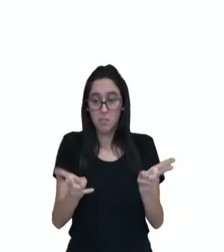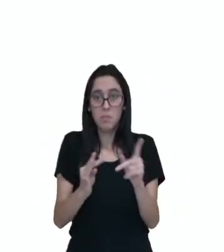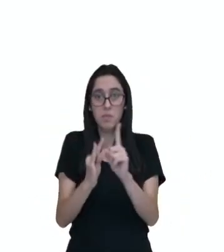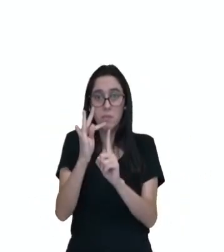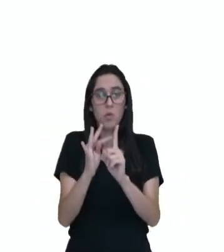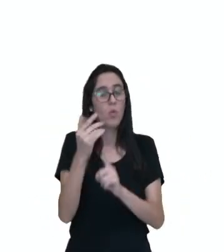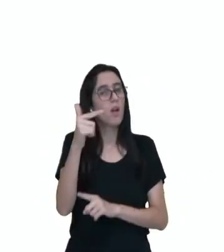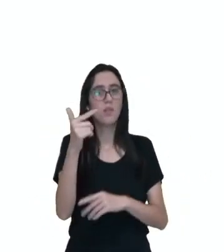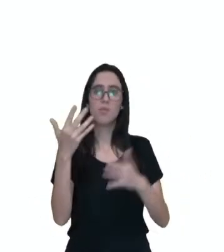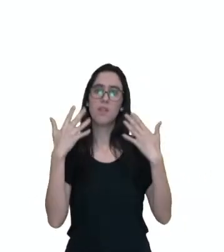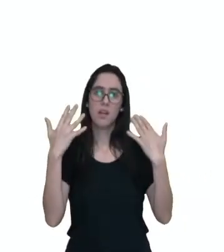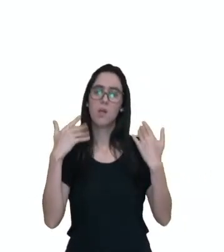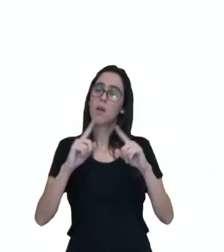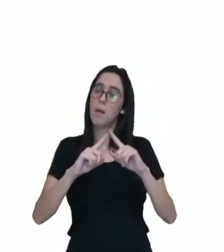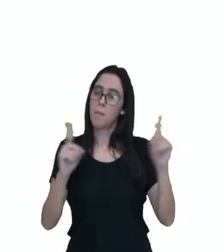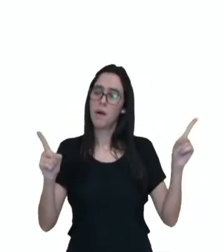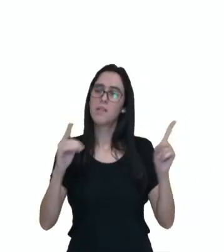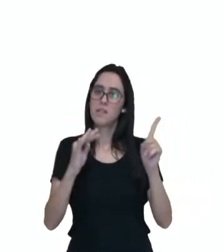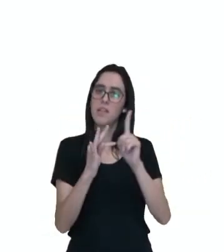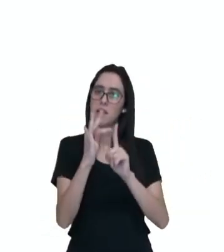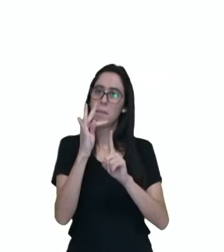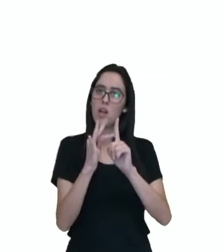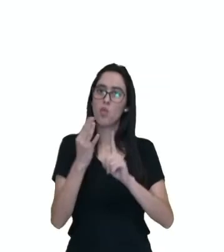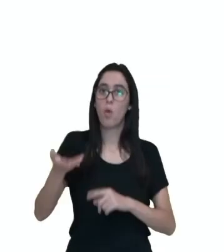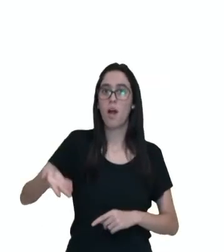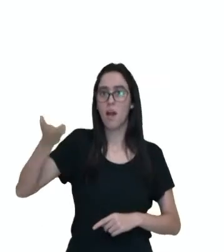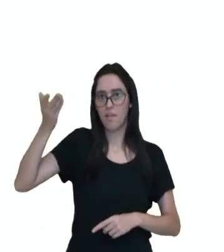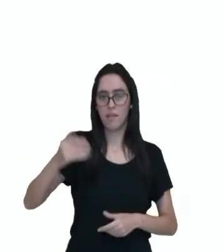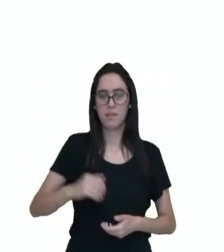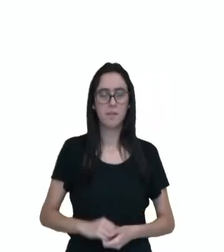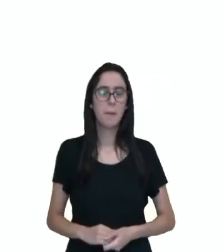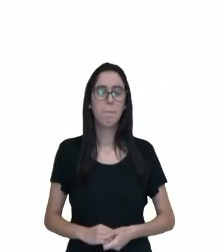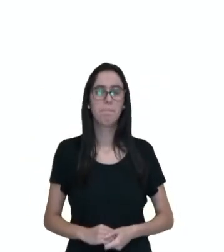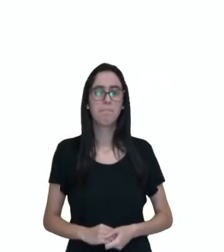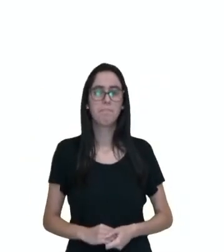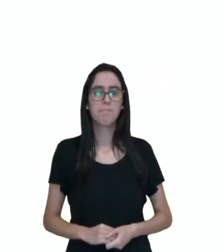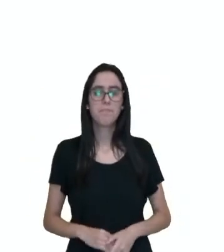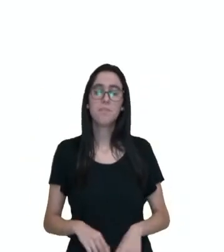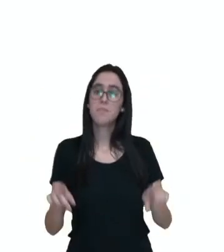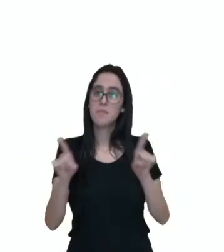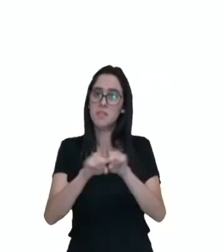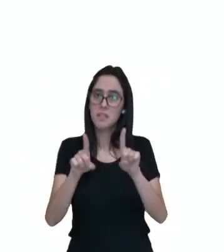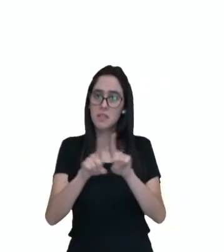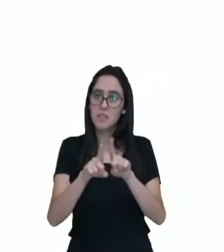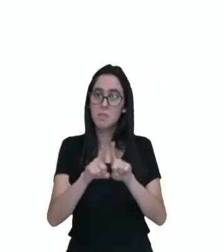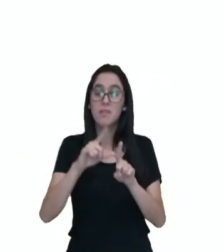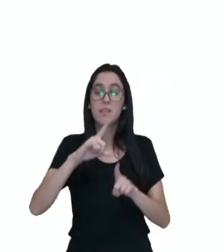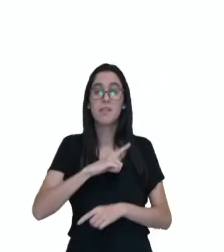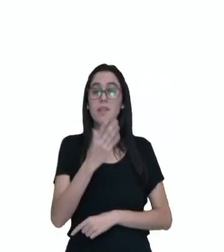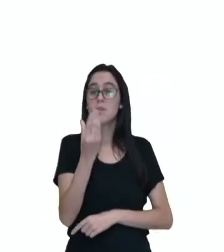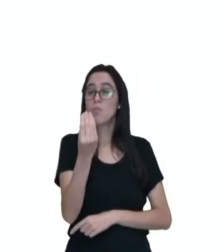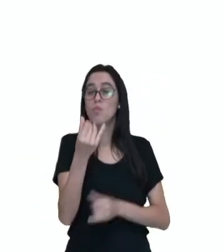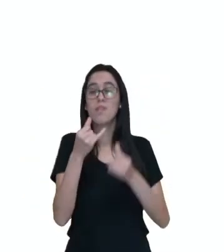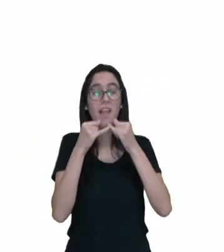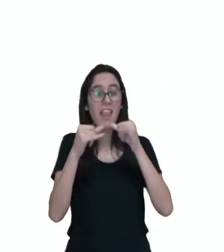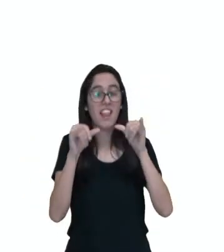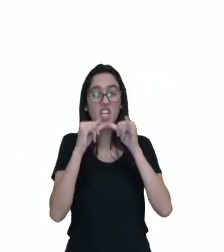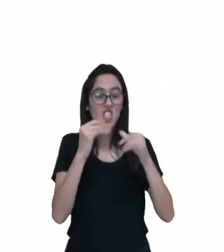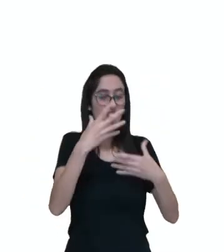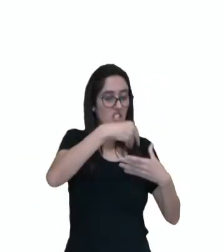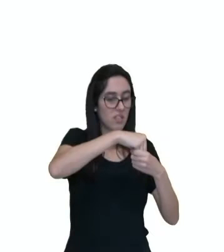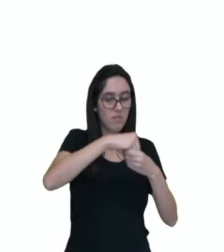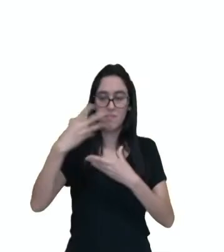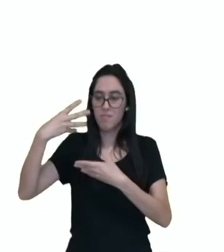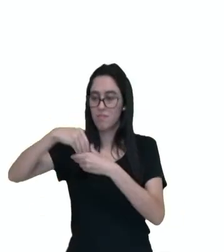Mas tem temperatura elevada, tá? E, por outro lado, tem bastante energia interna, porque